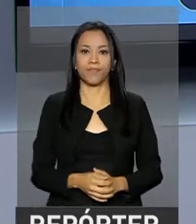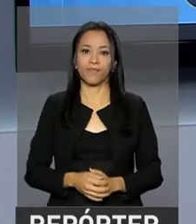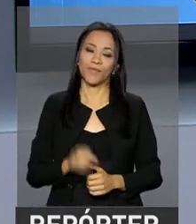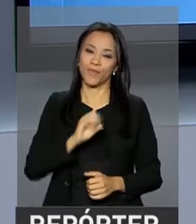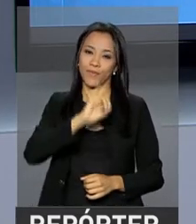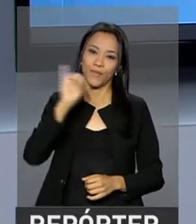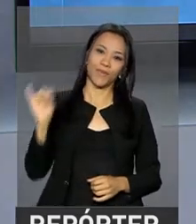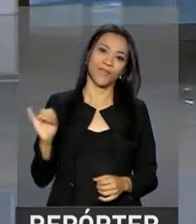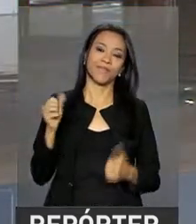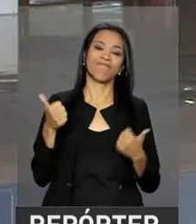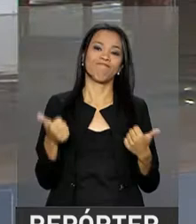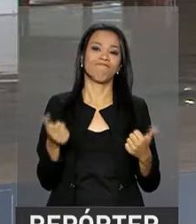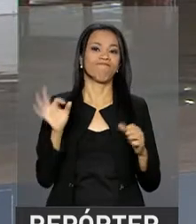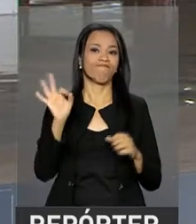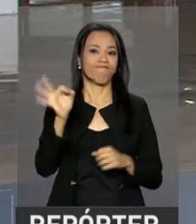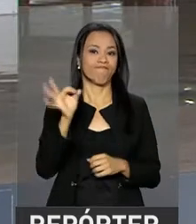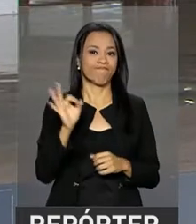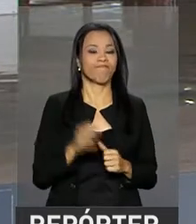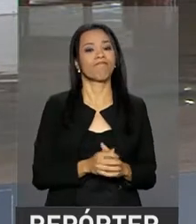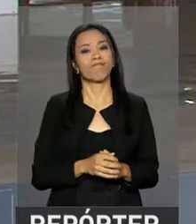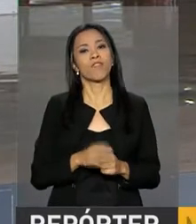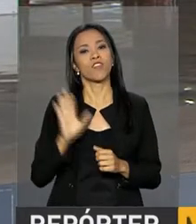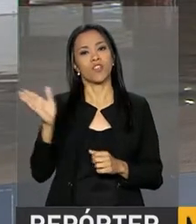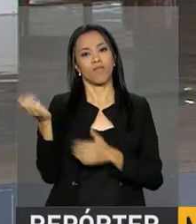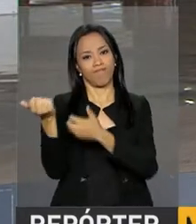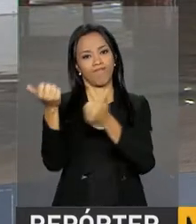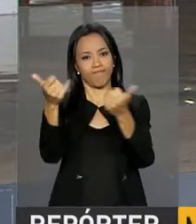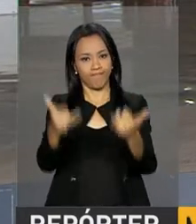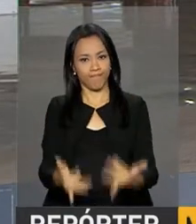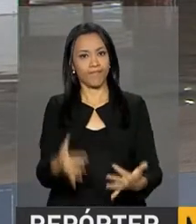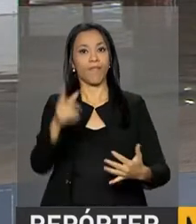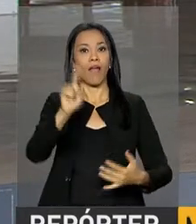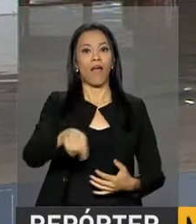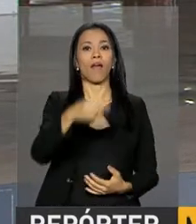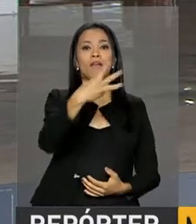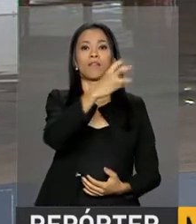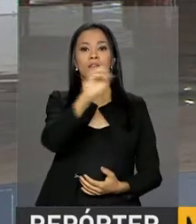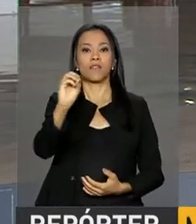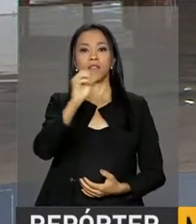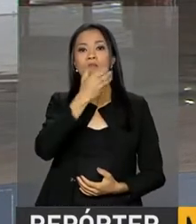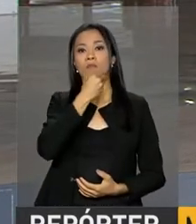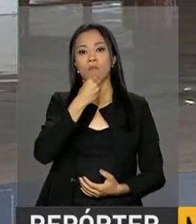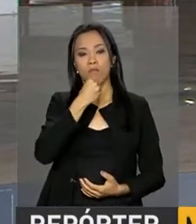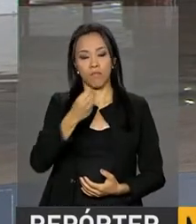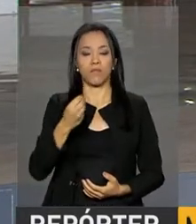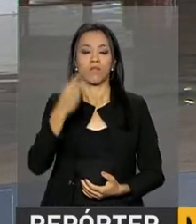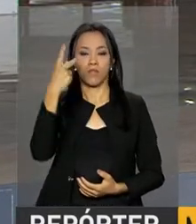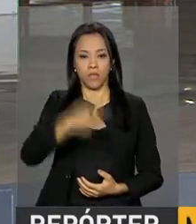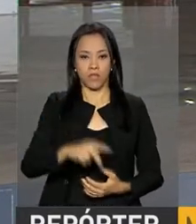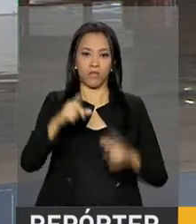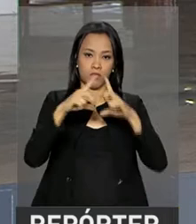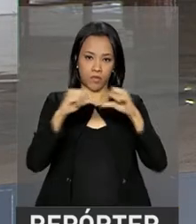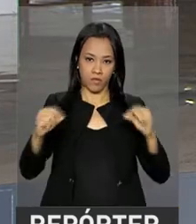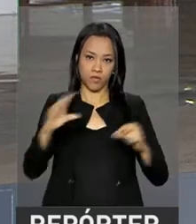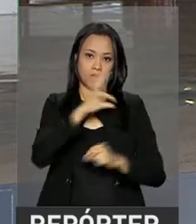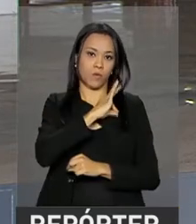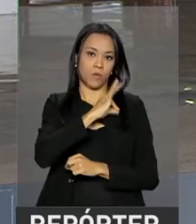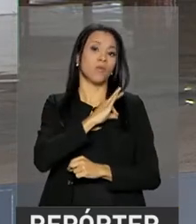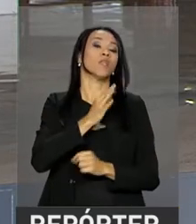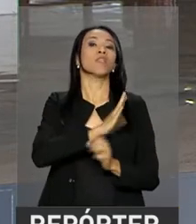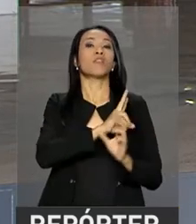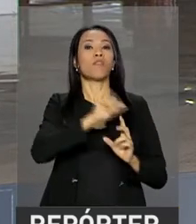Olá, olá, Jaime. É isso mesmo, Jaime. Conforme você falou, são 300 homens da Força Nacional que vão reforçar